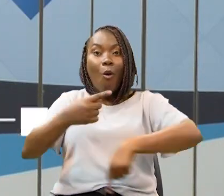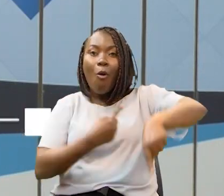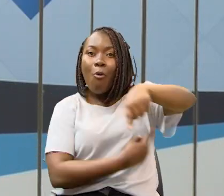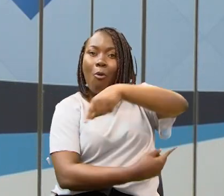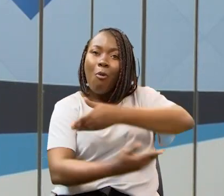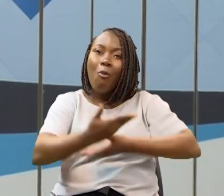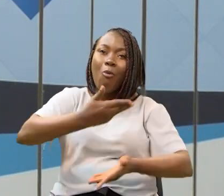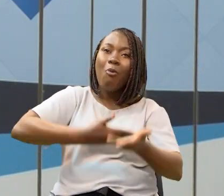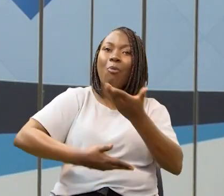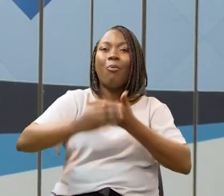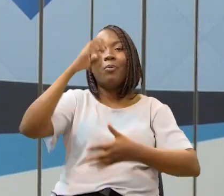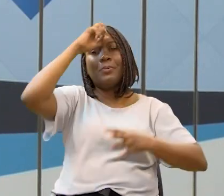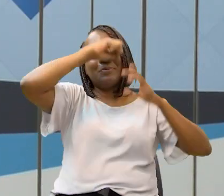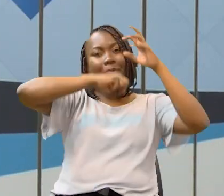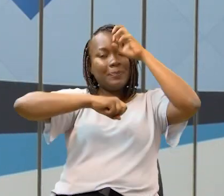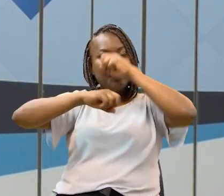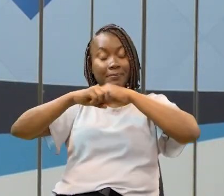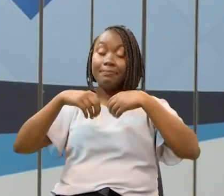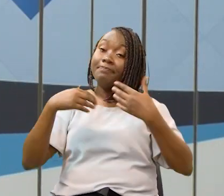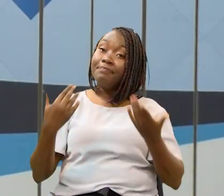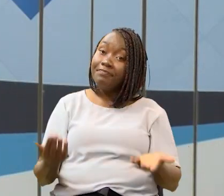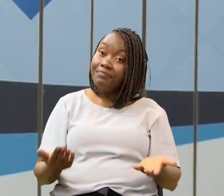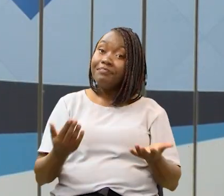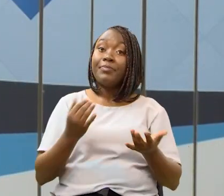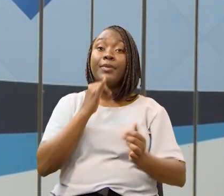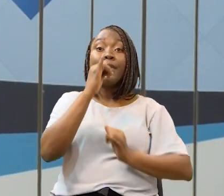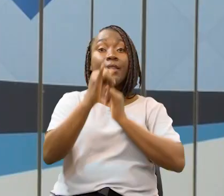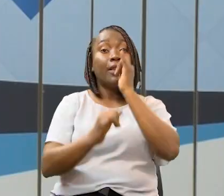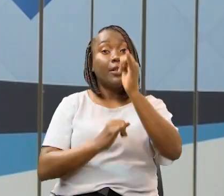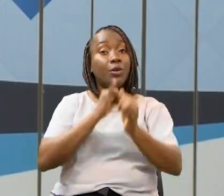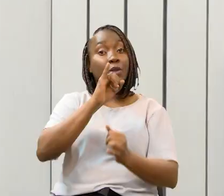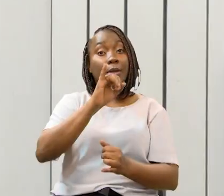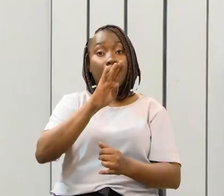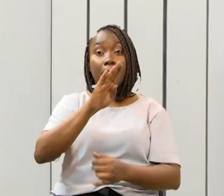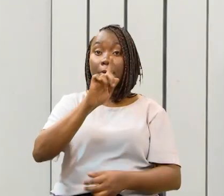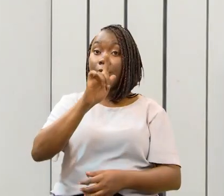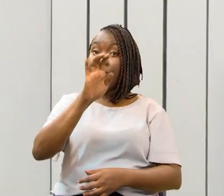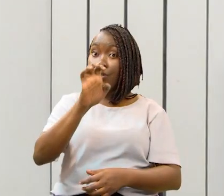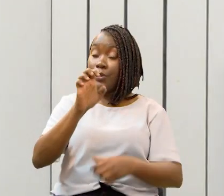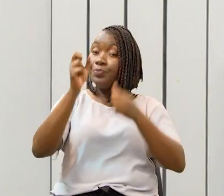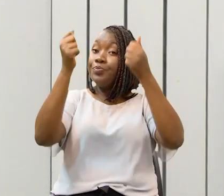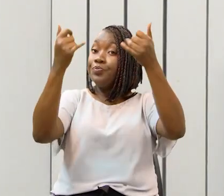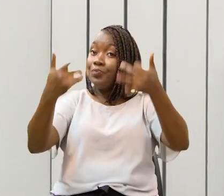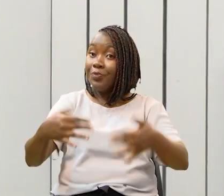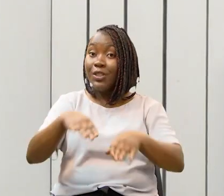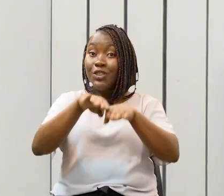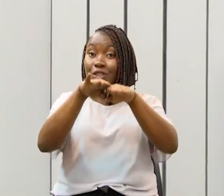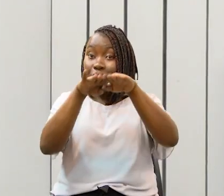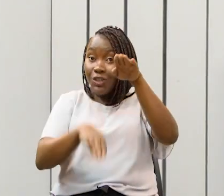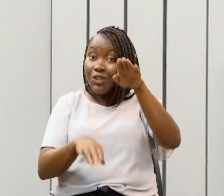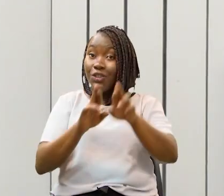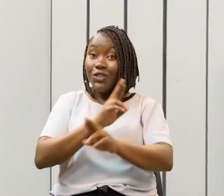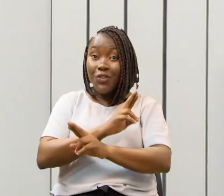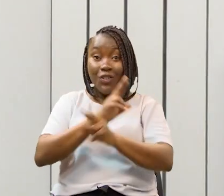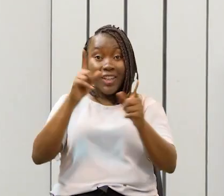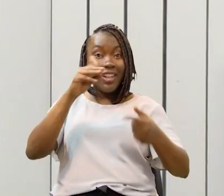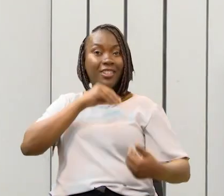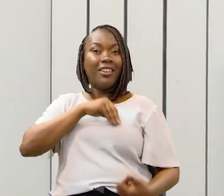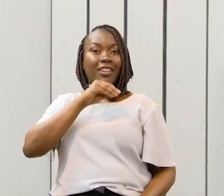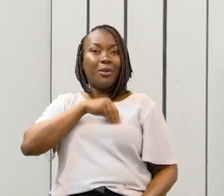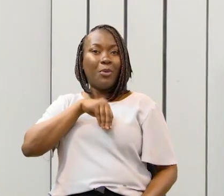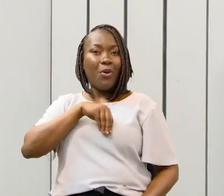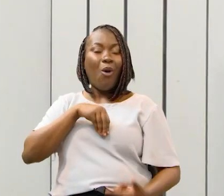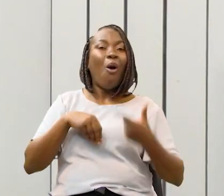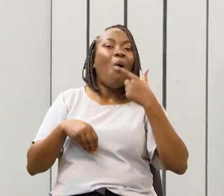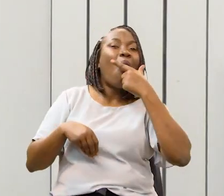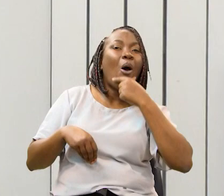saberes, né? Maravilha. Bom, gente, vamos lá. Segundo dados do IBGE, a diferença de remuneração entre mulheres e homens